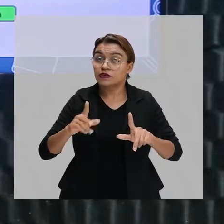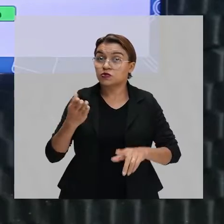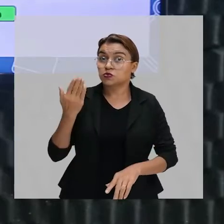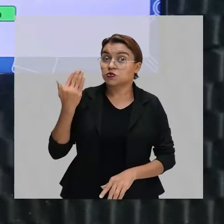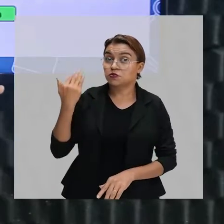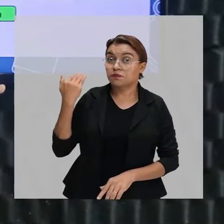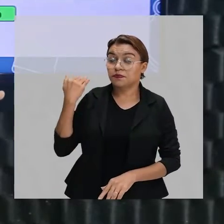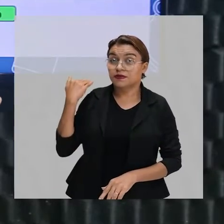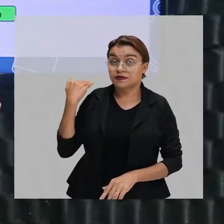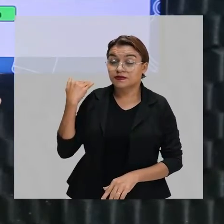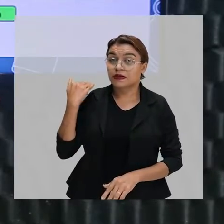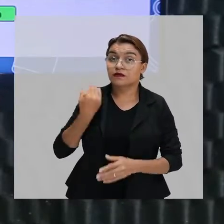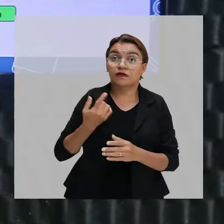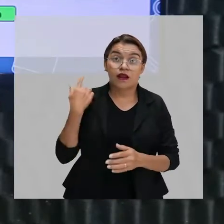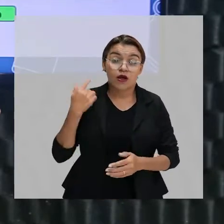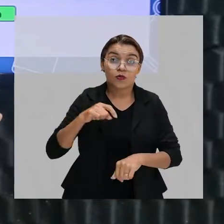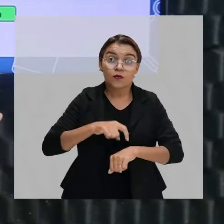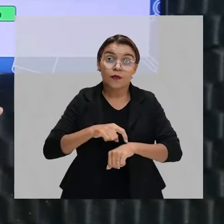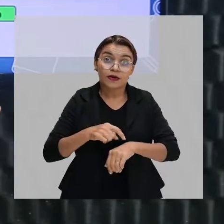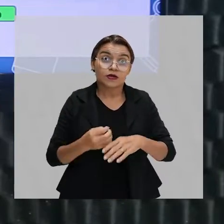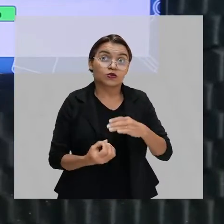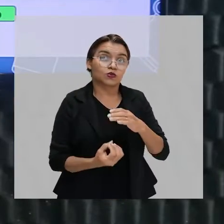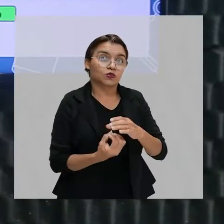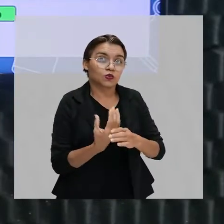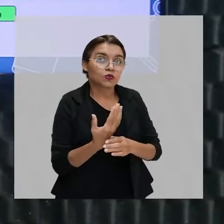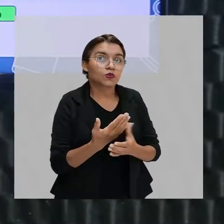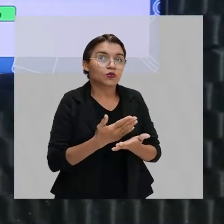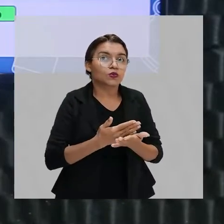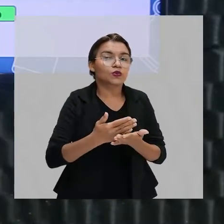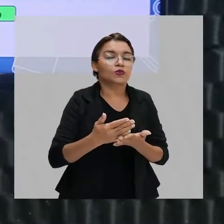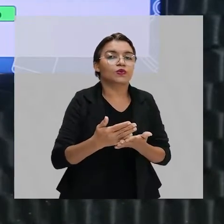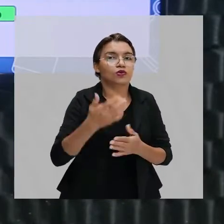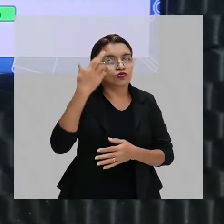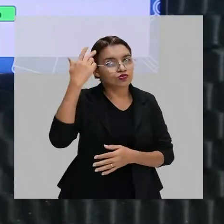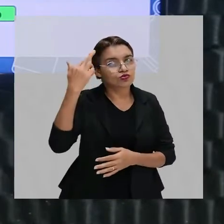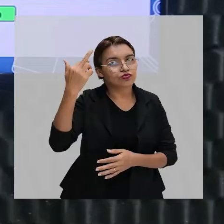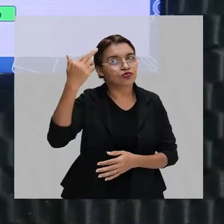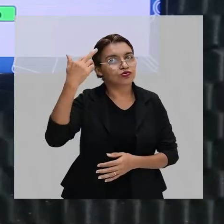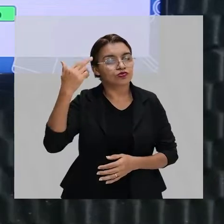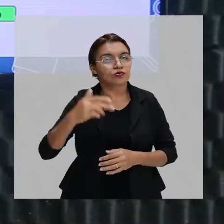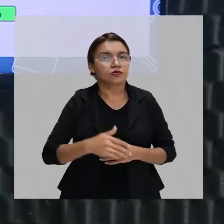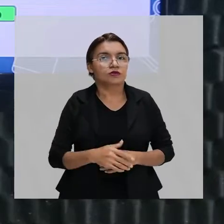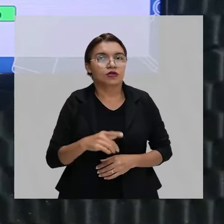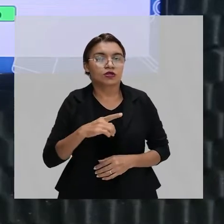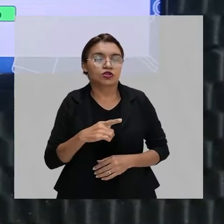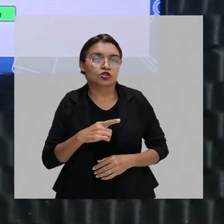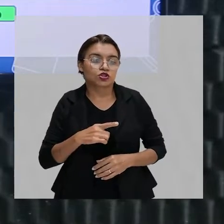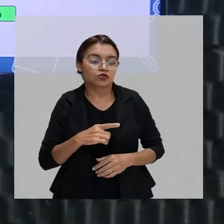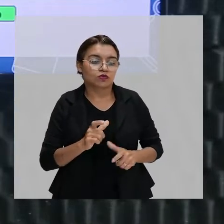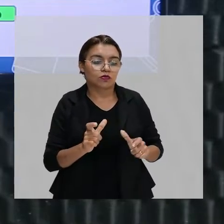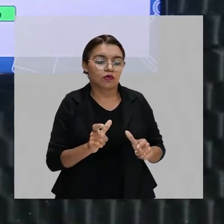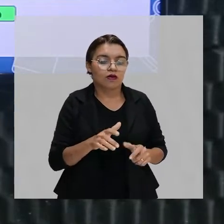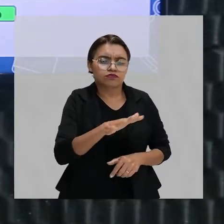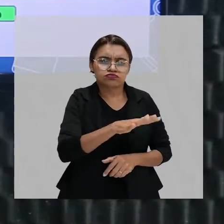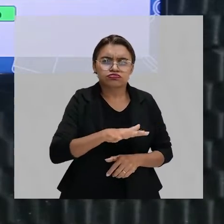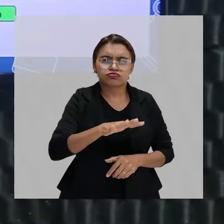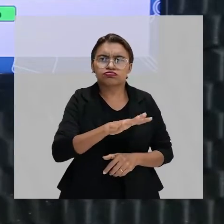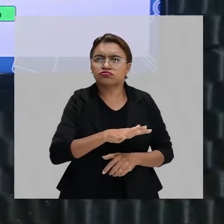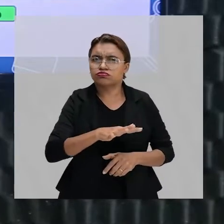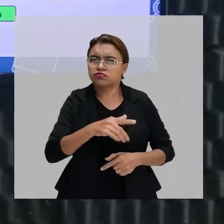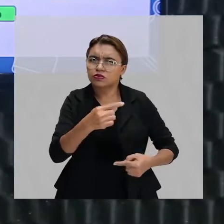de quando foi nas o movimento historicamente as unidades de combate tinha uma ver